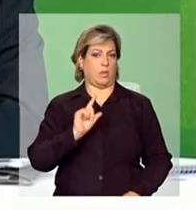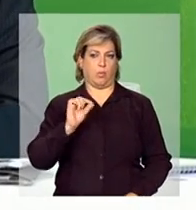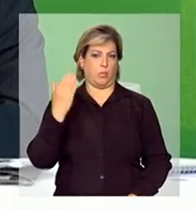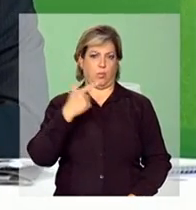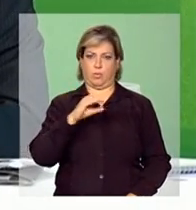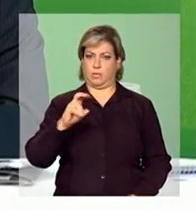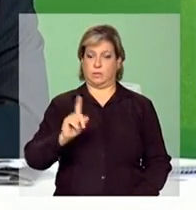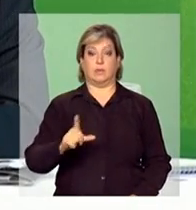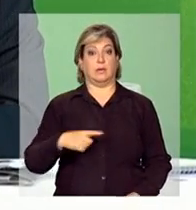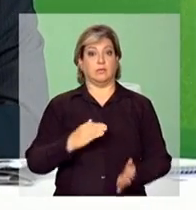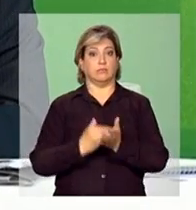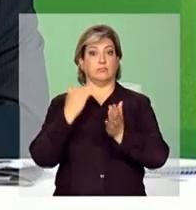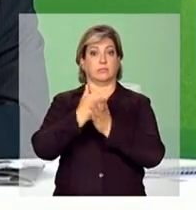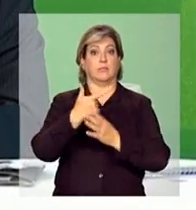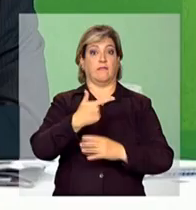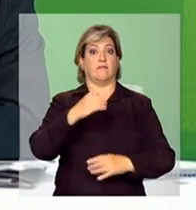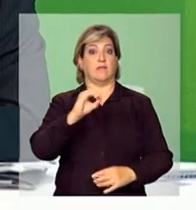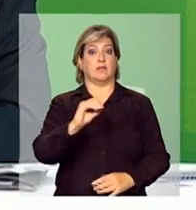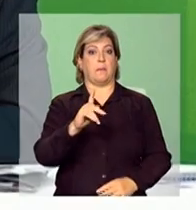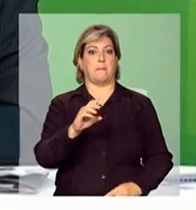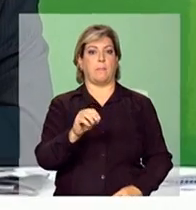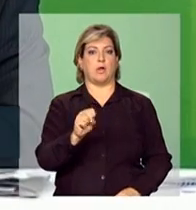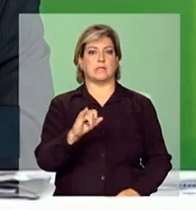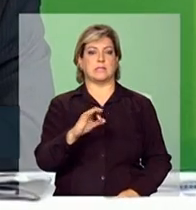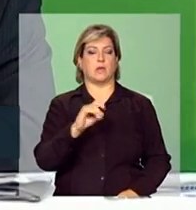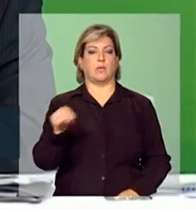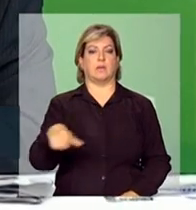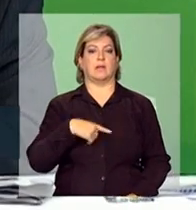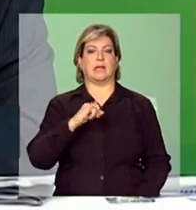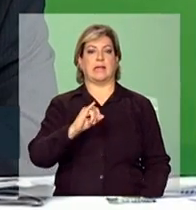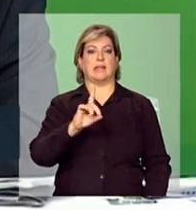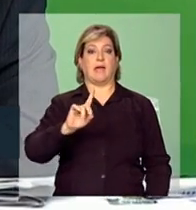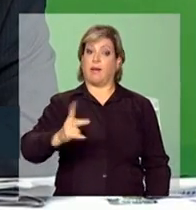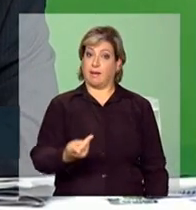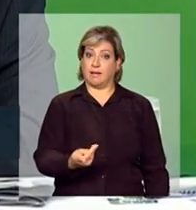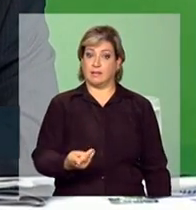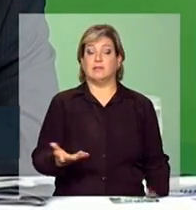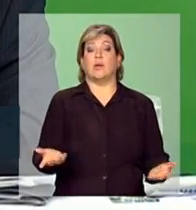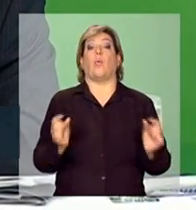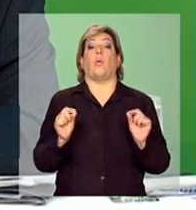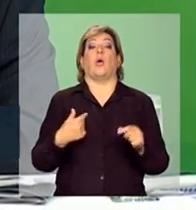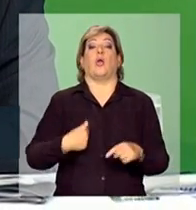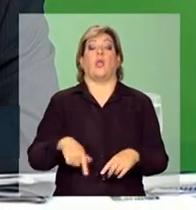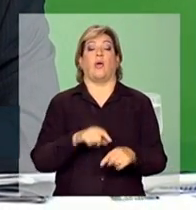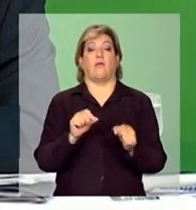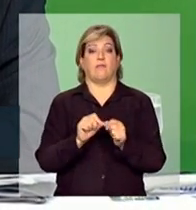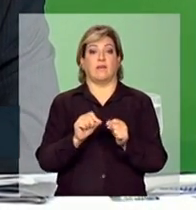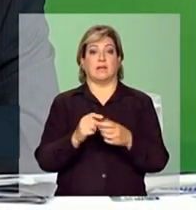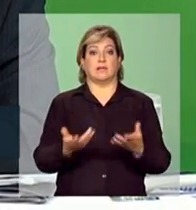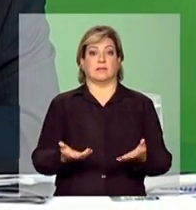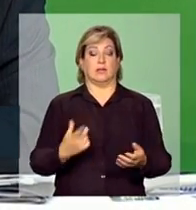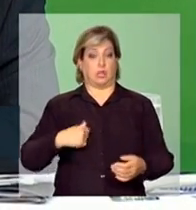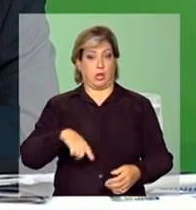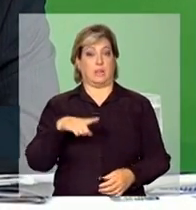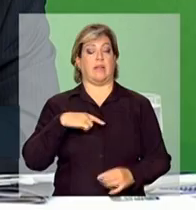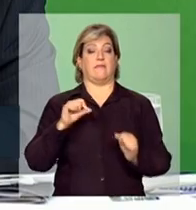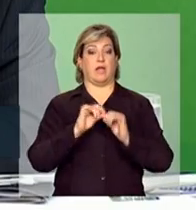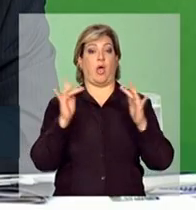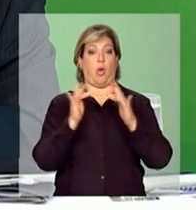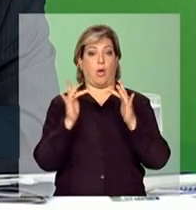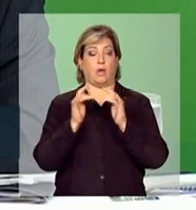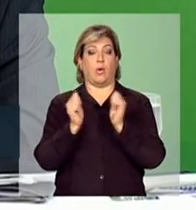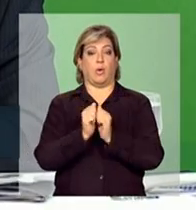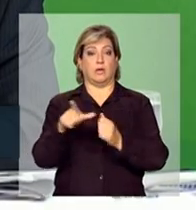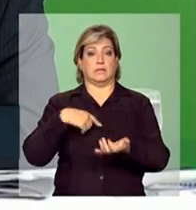20 posições Então o que é que nós estamos fazendo nós estamos entrando em contato com o escritório que faz